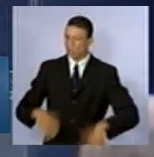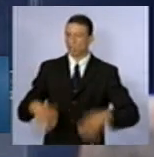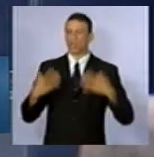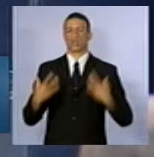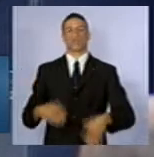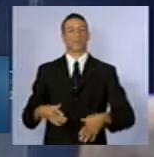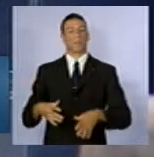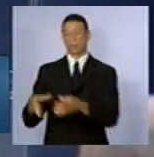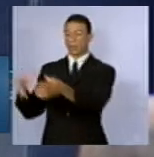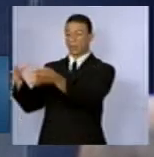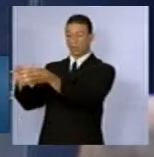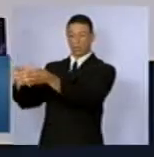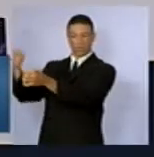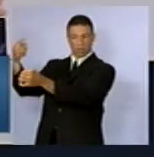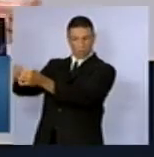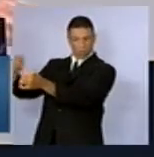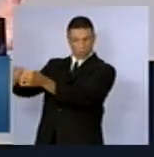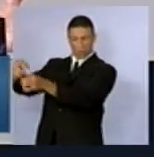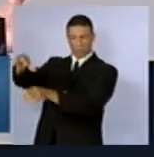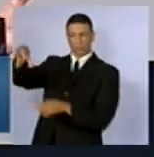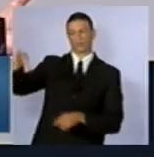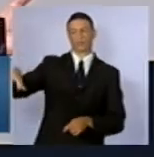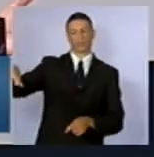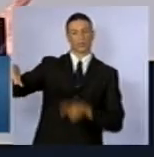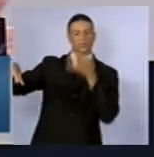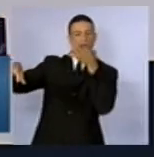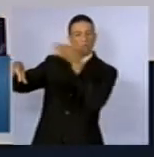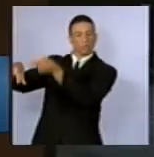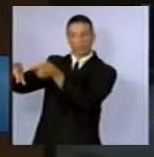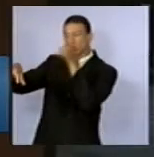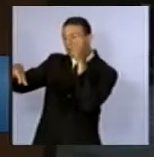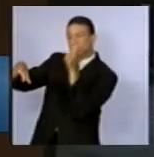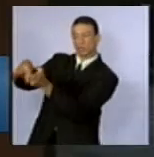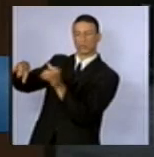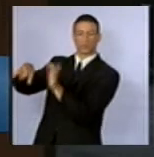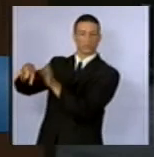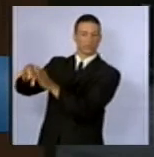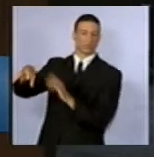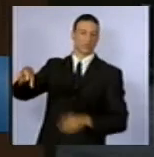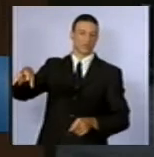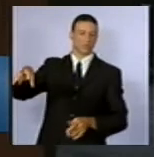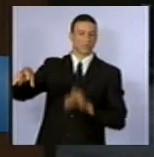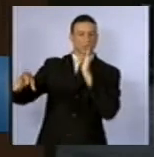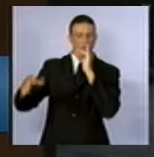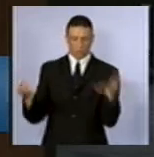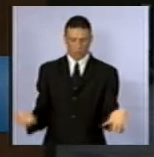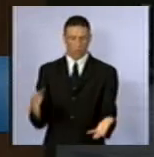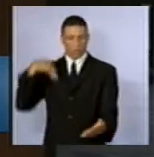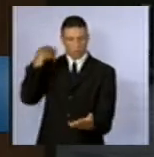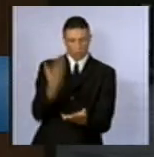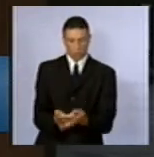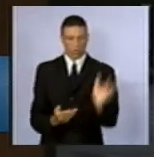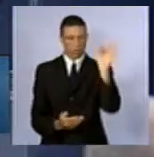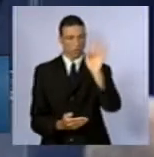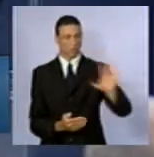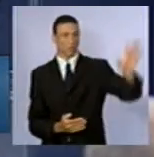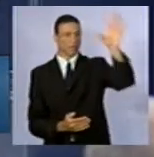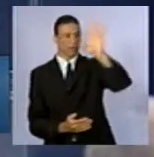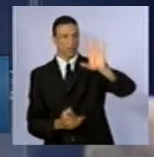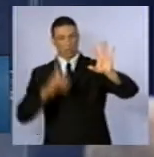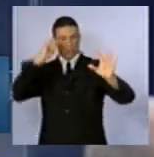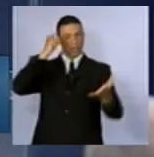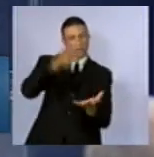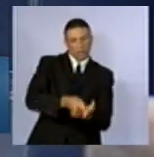interesse é local O interesse é local porque hoje não há uma não há uma uma decisão a nível federal de